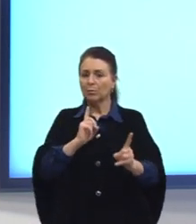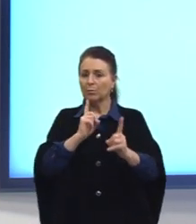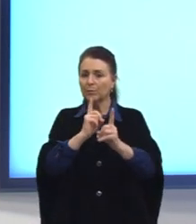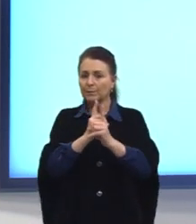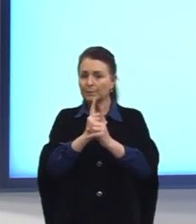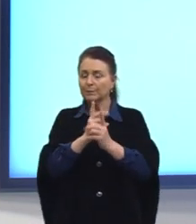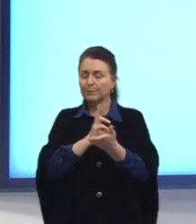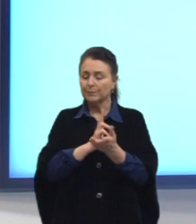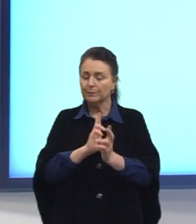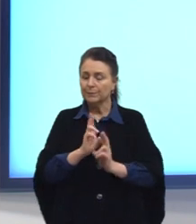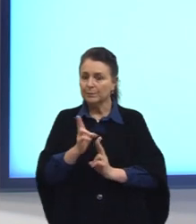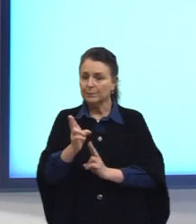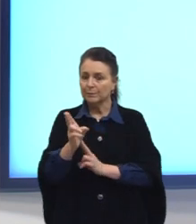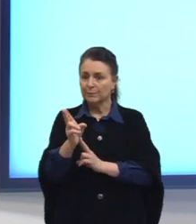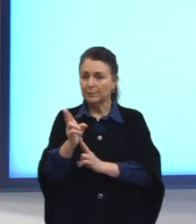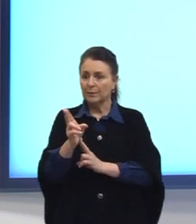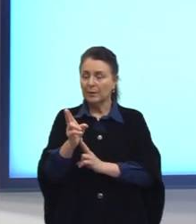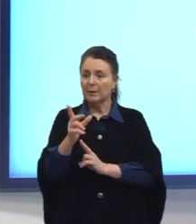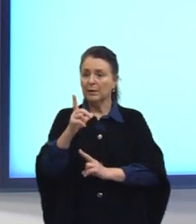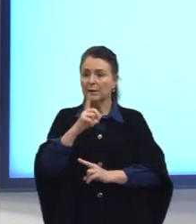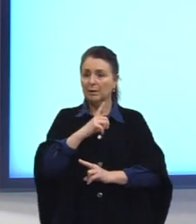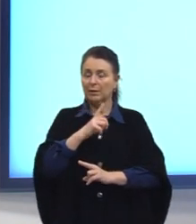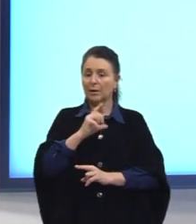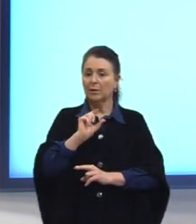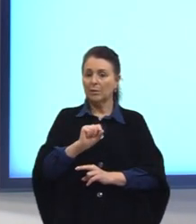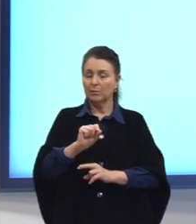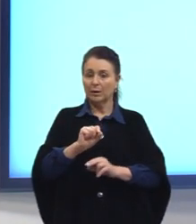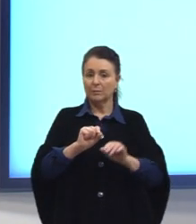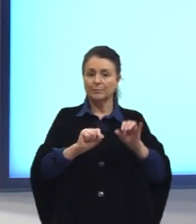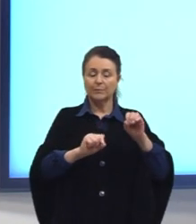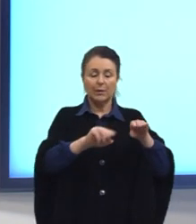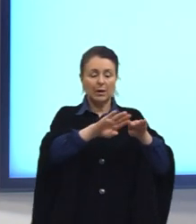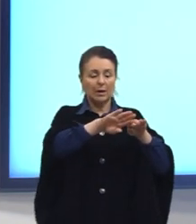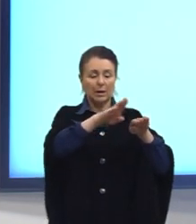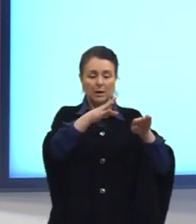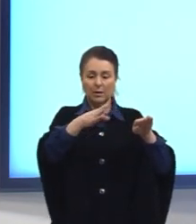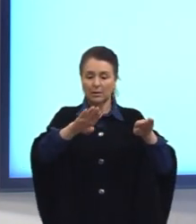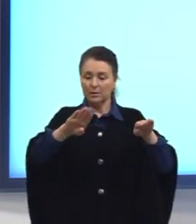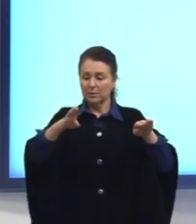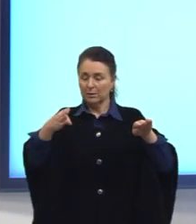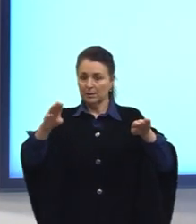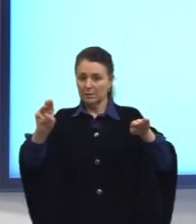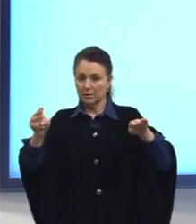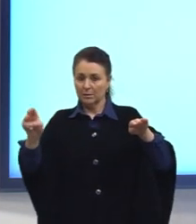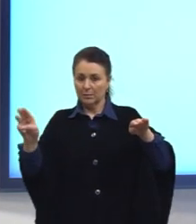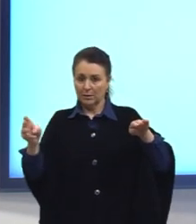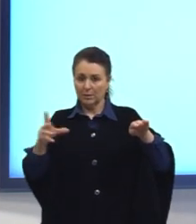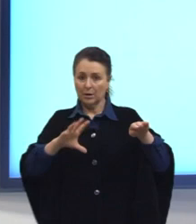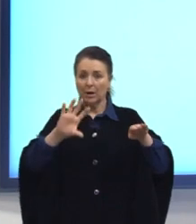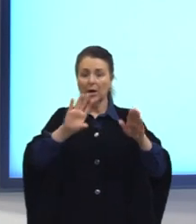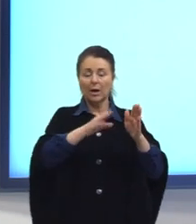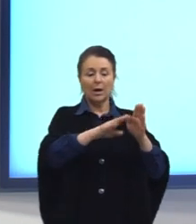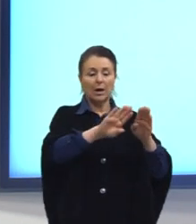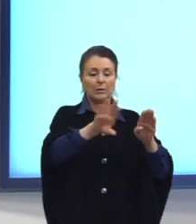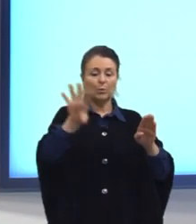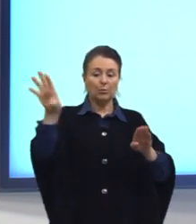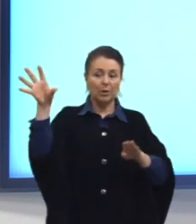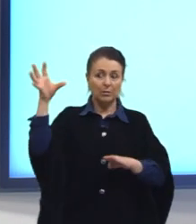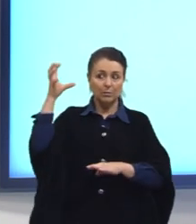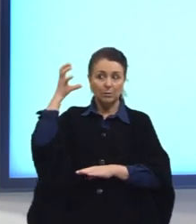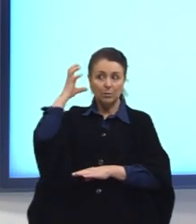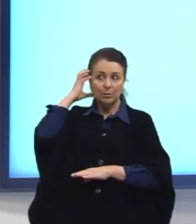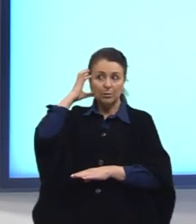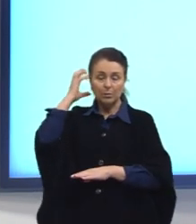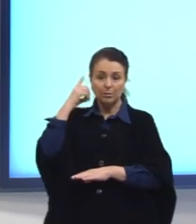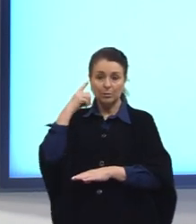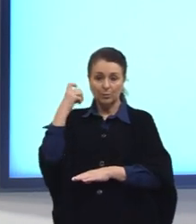constantemente entre elas estão as ondas do mar as ondas sonoras a gente pode representar assim